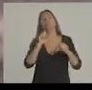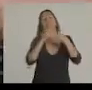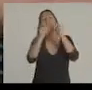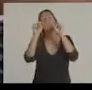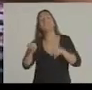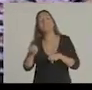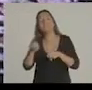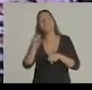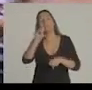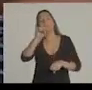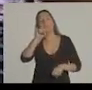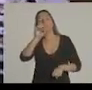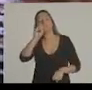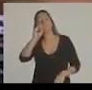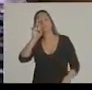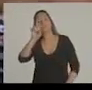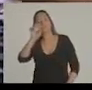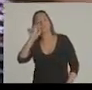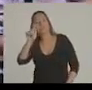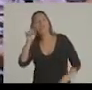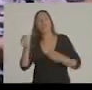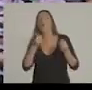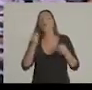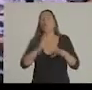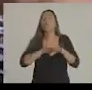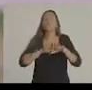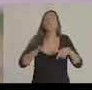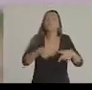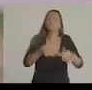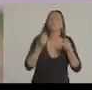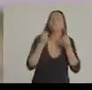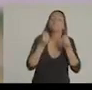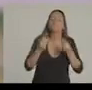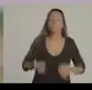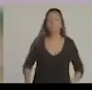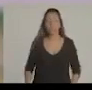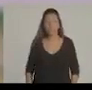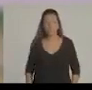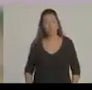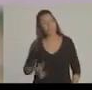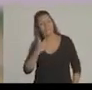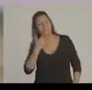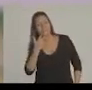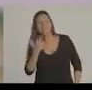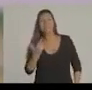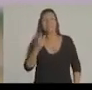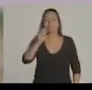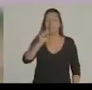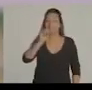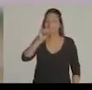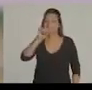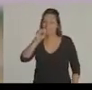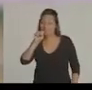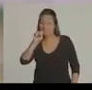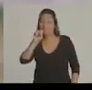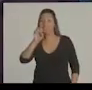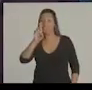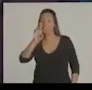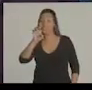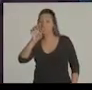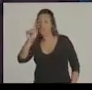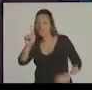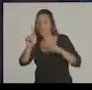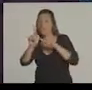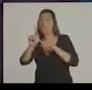tudo mais. Eles falaram, a gente não pode fazer nada, quem escolhe é o CISREG. O que vocês pretendem fazer Ótimo. Quanto a isso, entendeu?